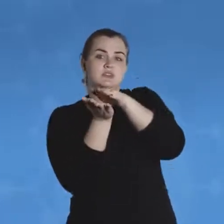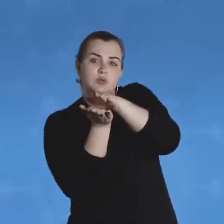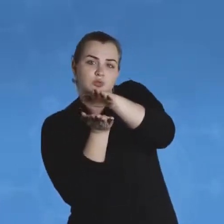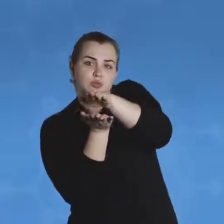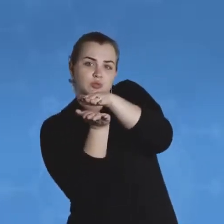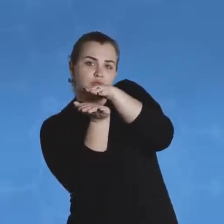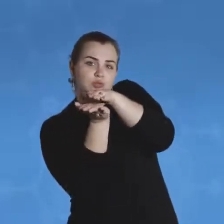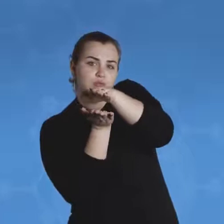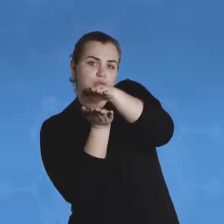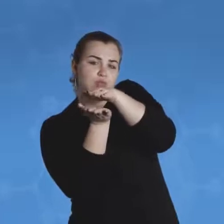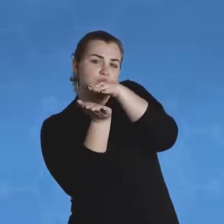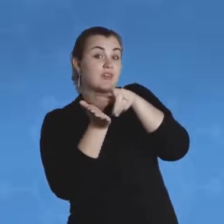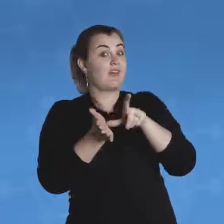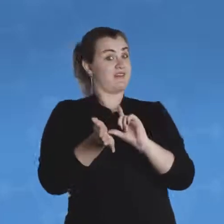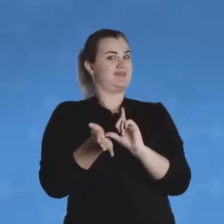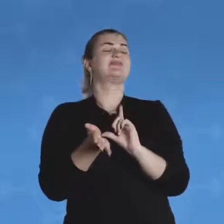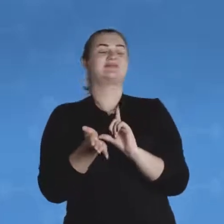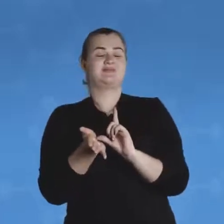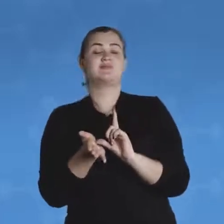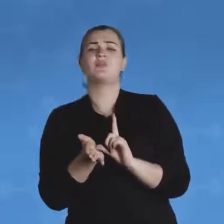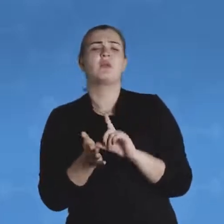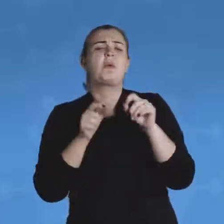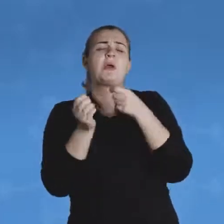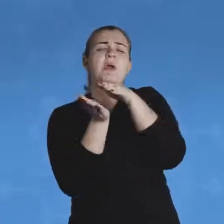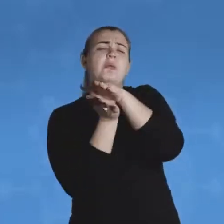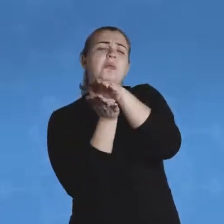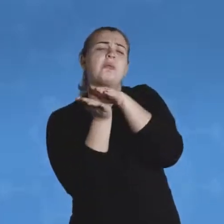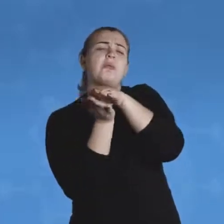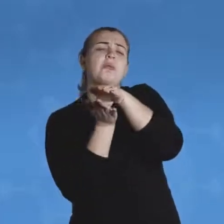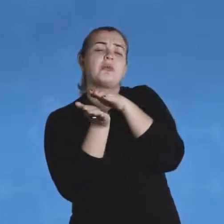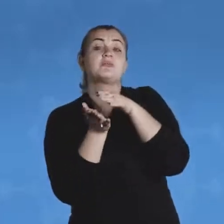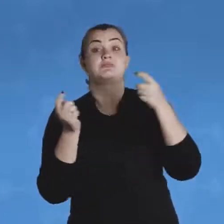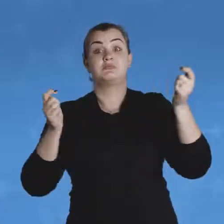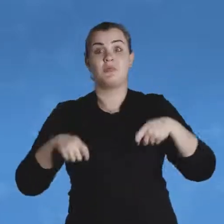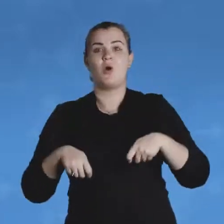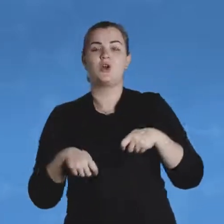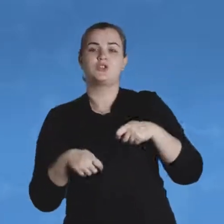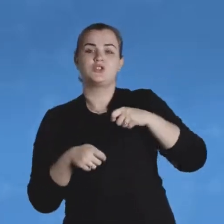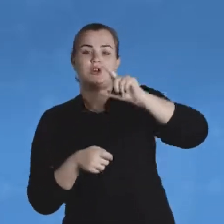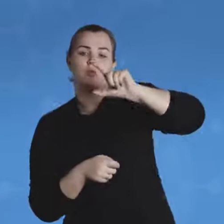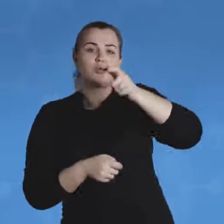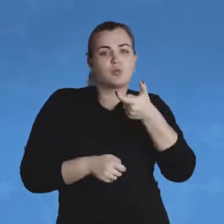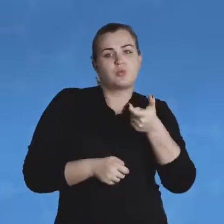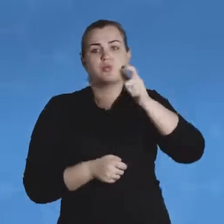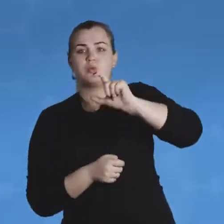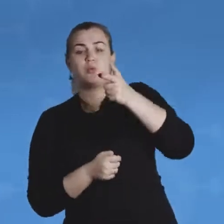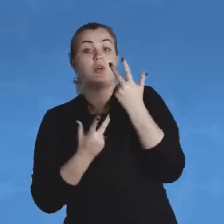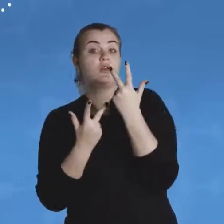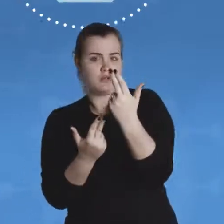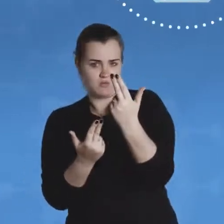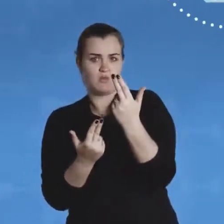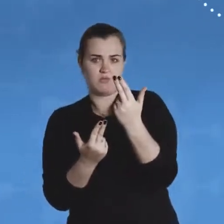aspiração. A homogeneização é deixar o líquido uniforme, ou seja, diluir os cristais de